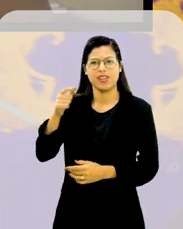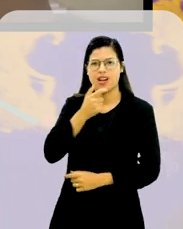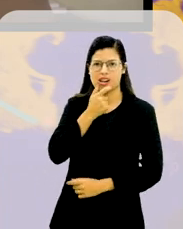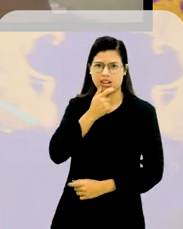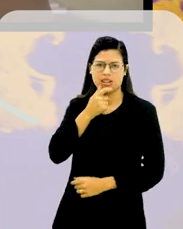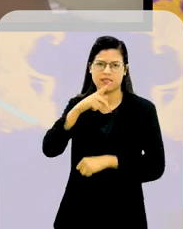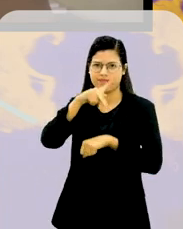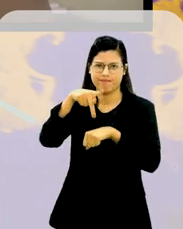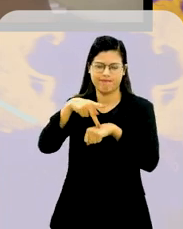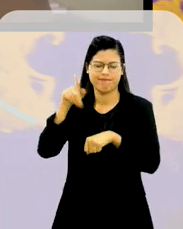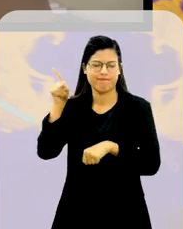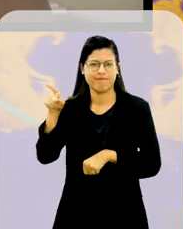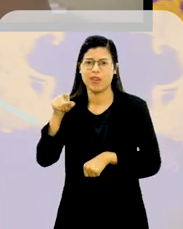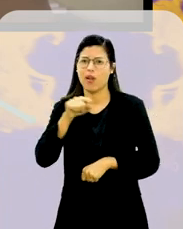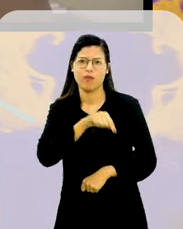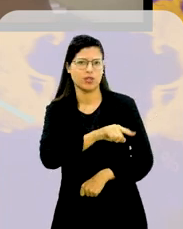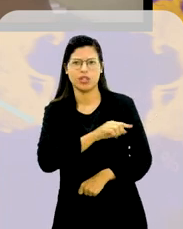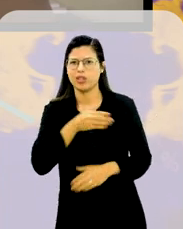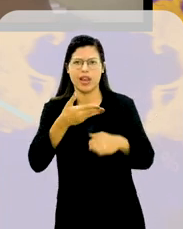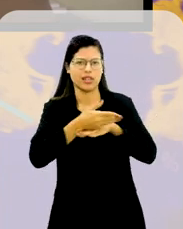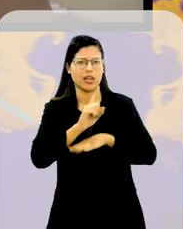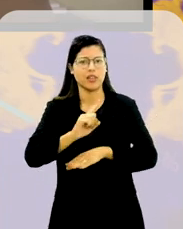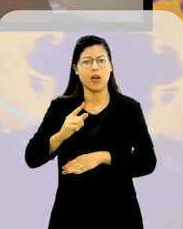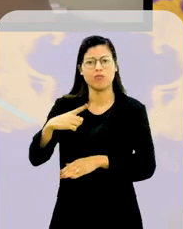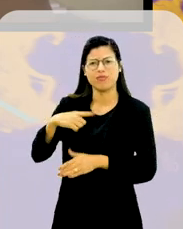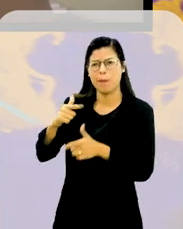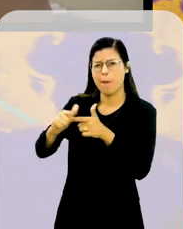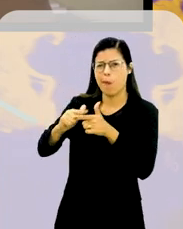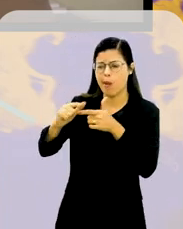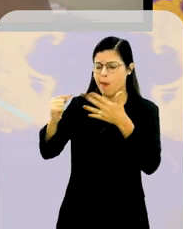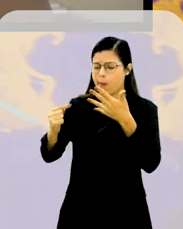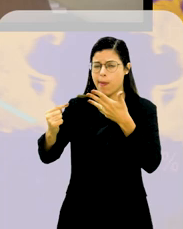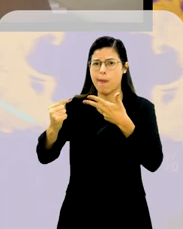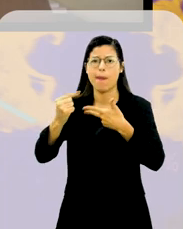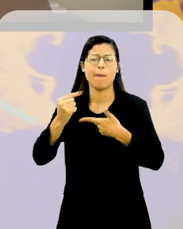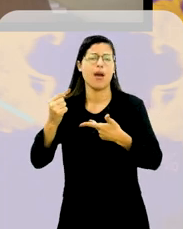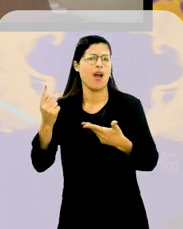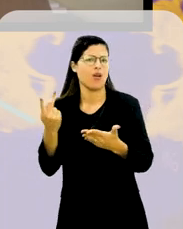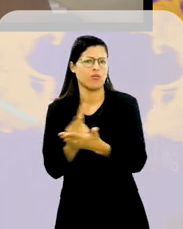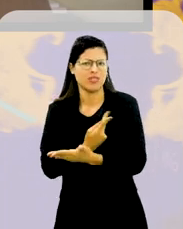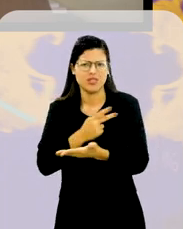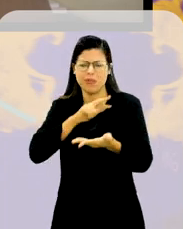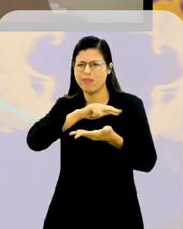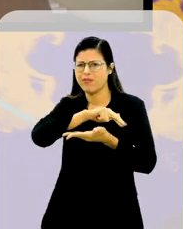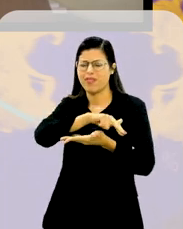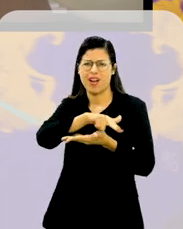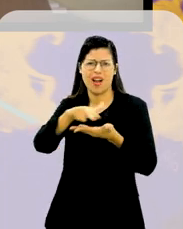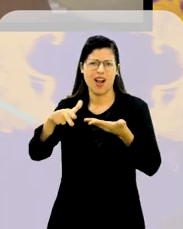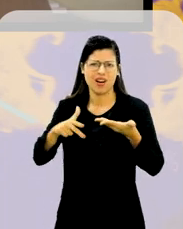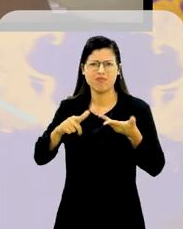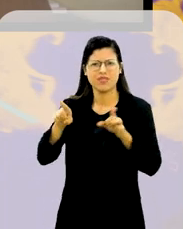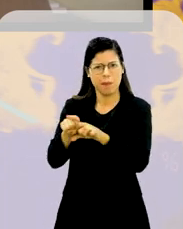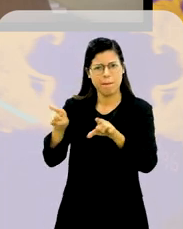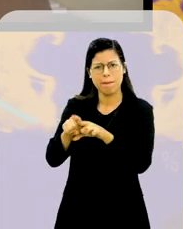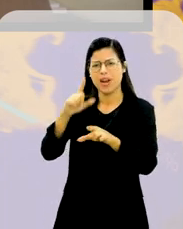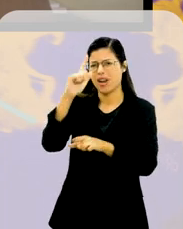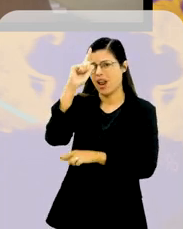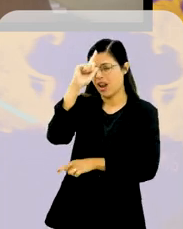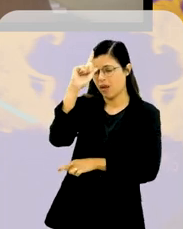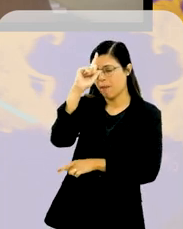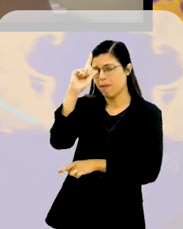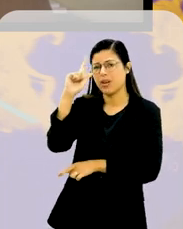da Inglaterra quer dizer não aqui não vocês têm muitos problemas foi assim no Gênova foi assim no erta Berlim eh da